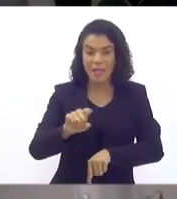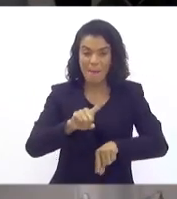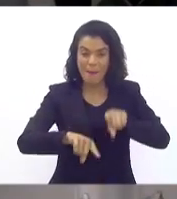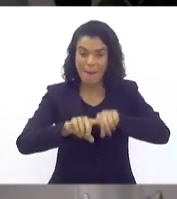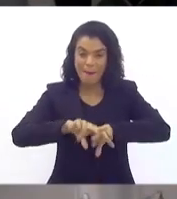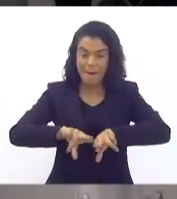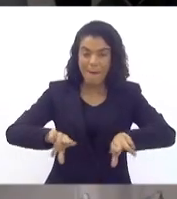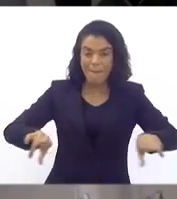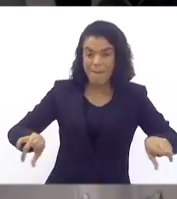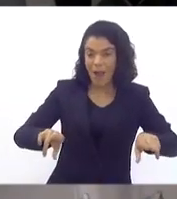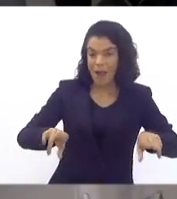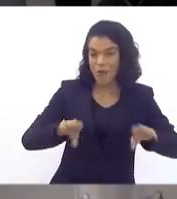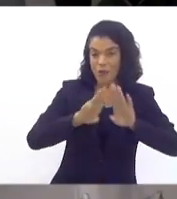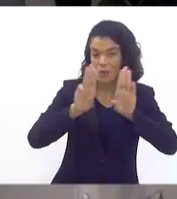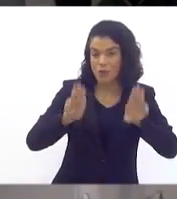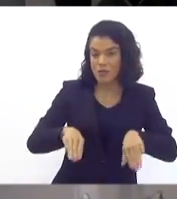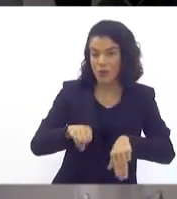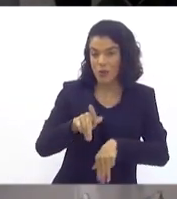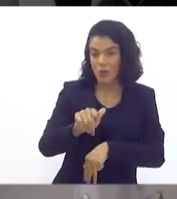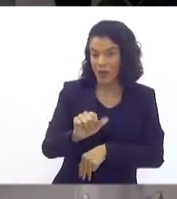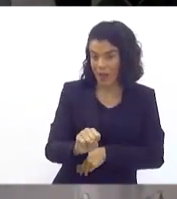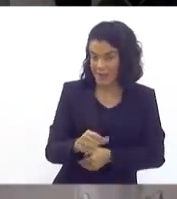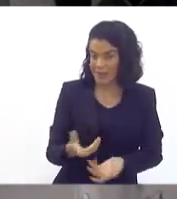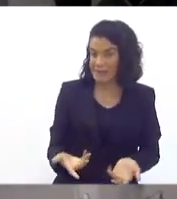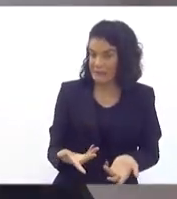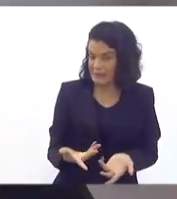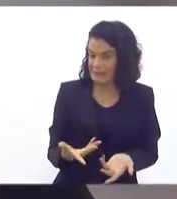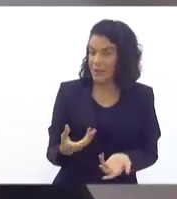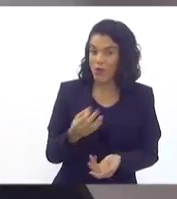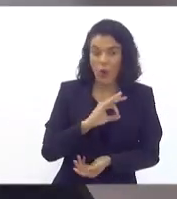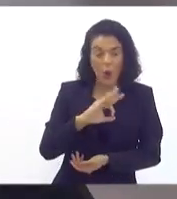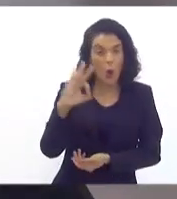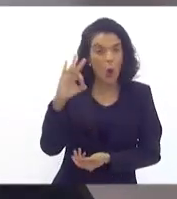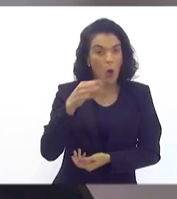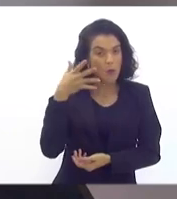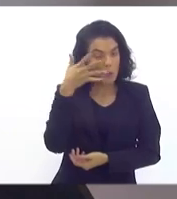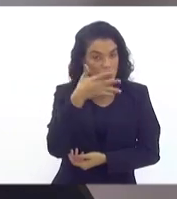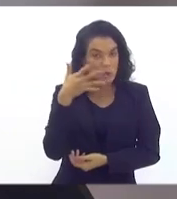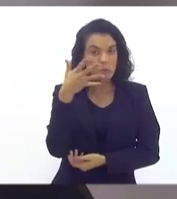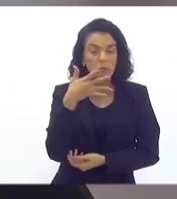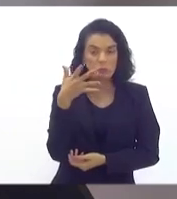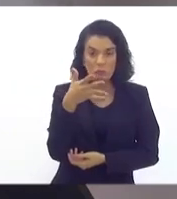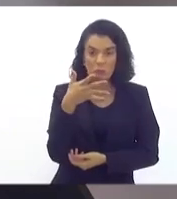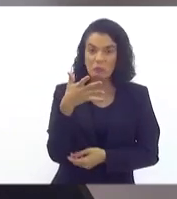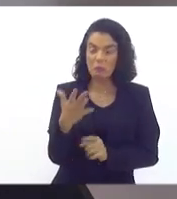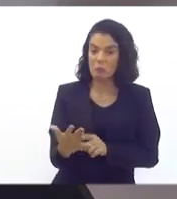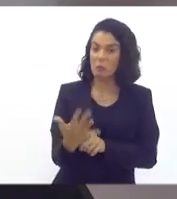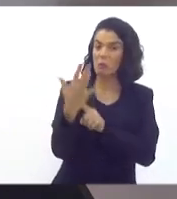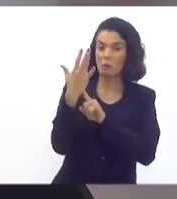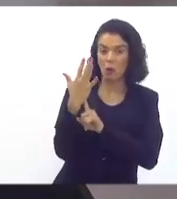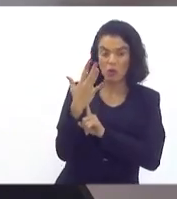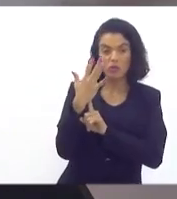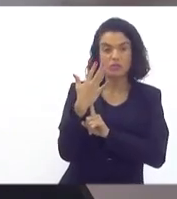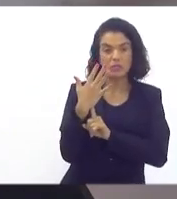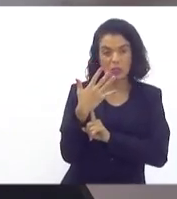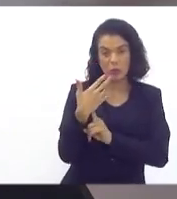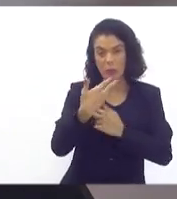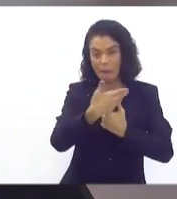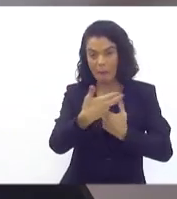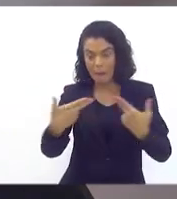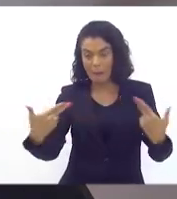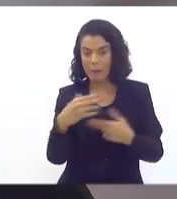na Presidente Vargas no museu do gás Obrigado muito bem colocado trazendo luz aí para nossa CPI